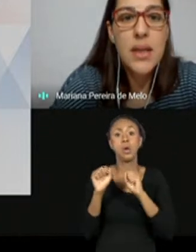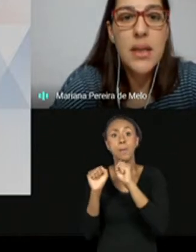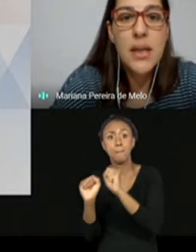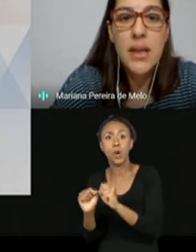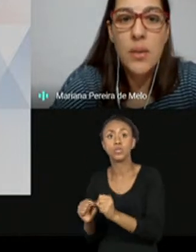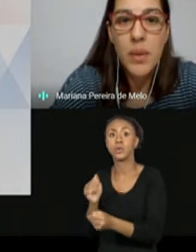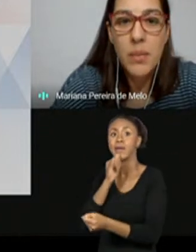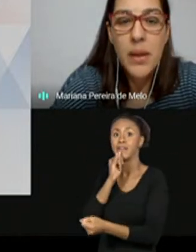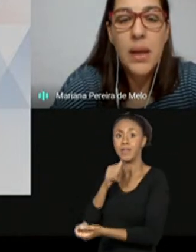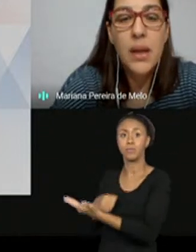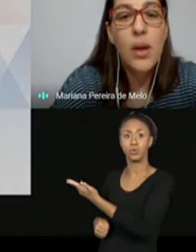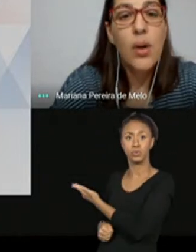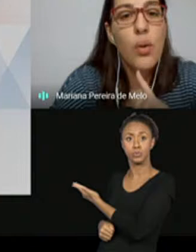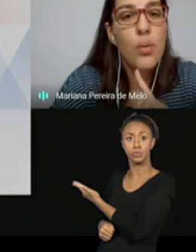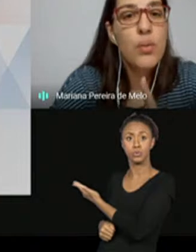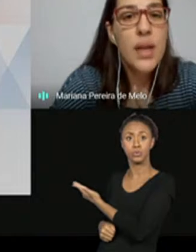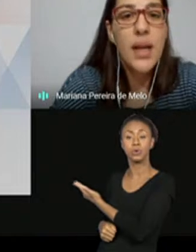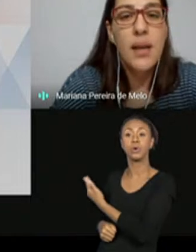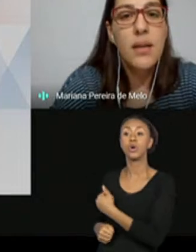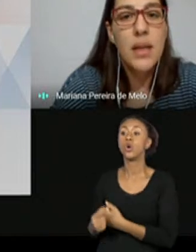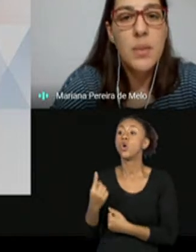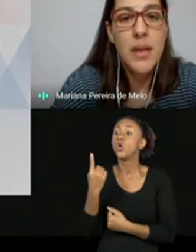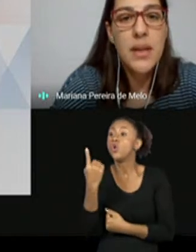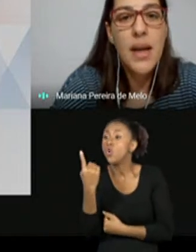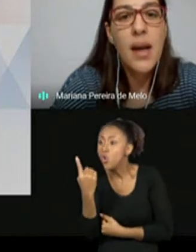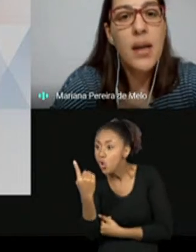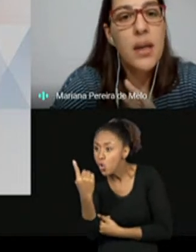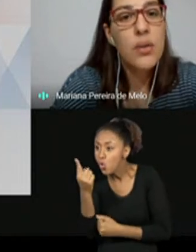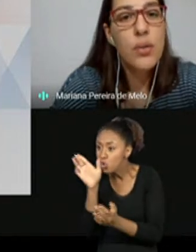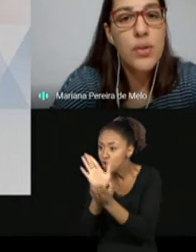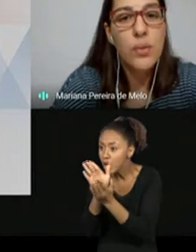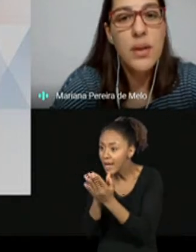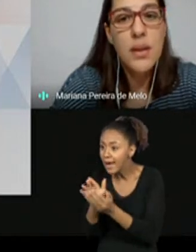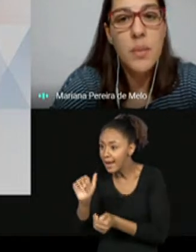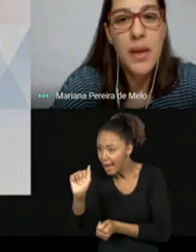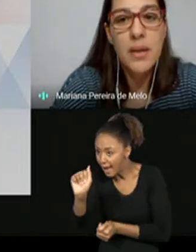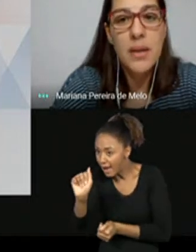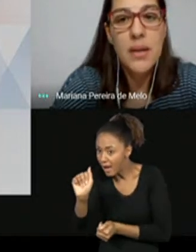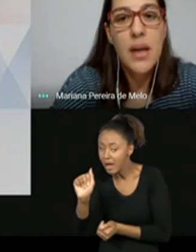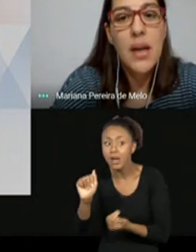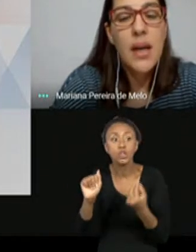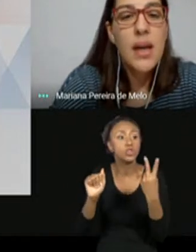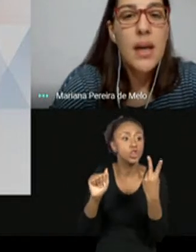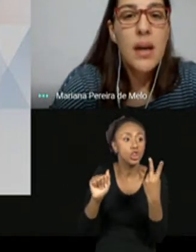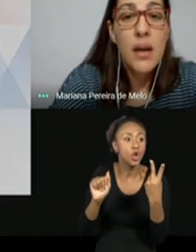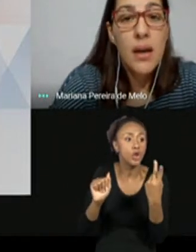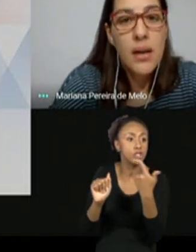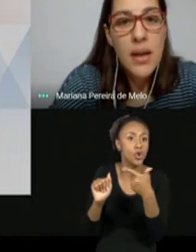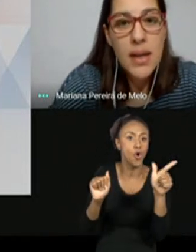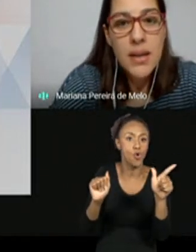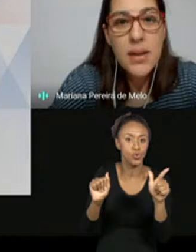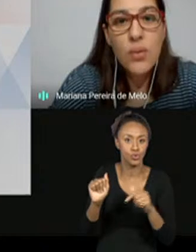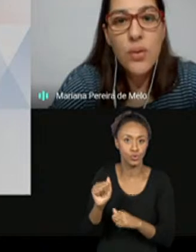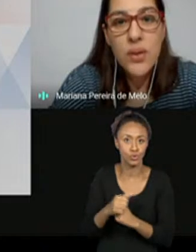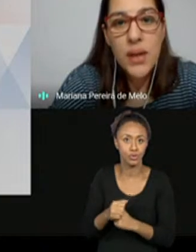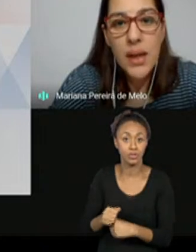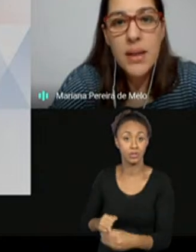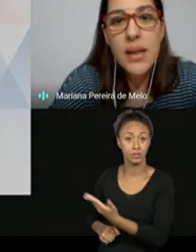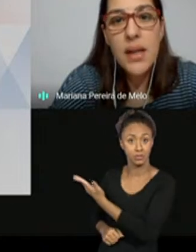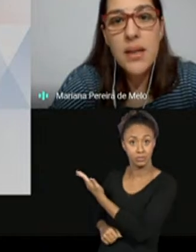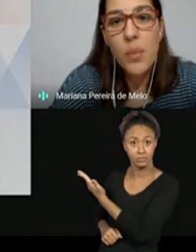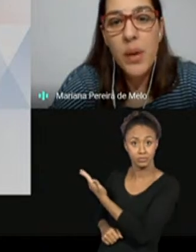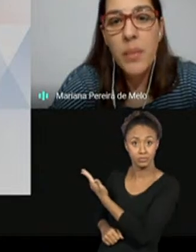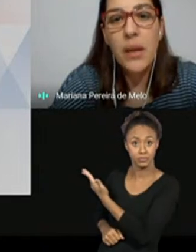casos aqui sinalizam para mim, 1 jacaré da espécie A e 2 de outras espécies. Esses outros